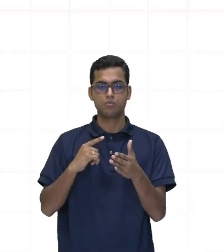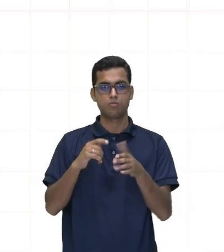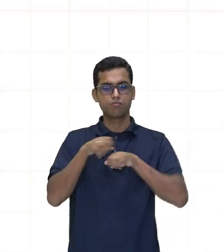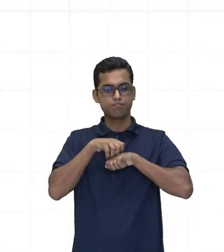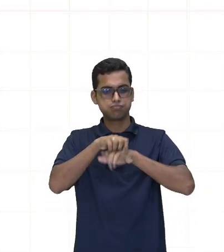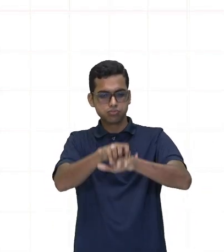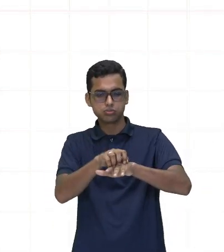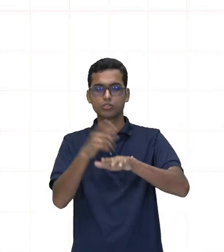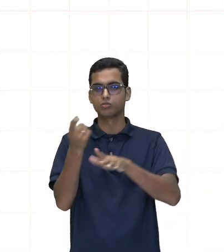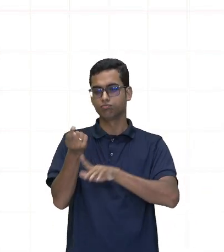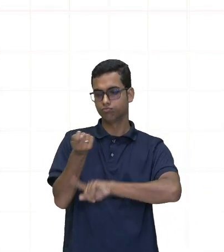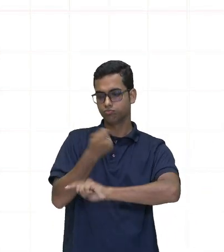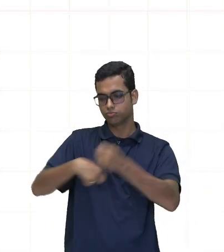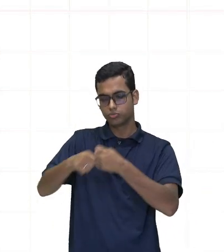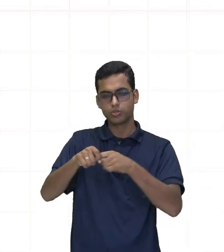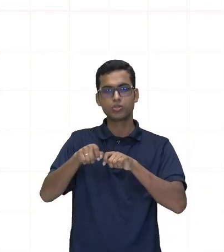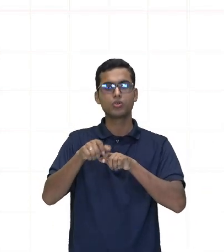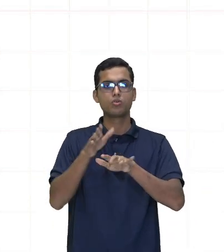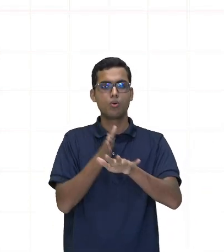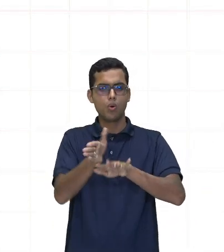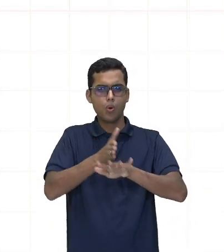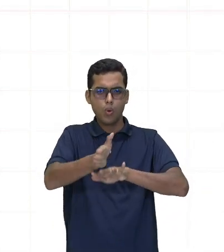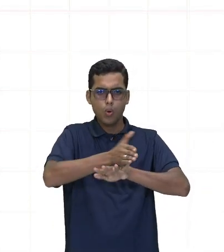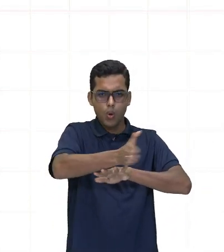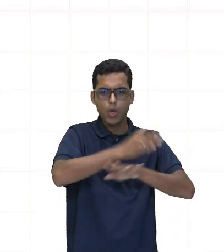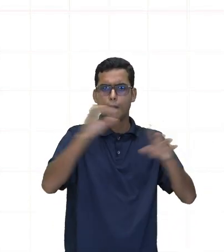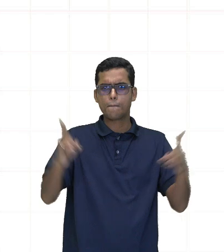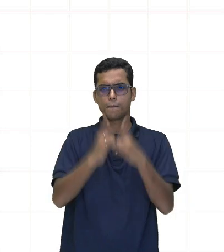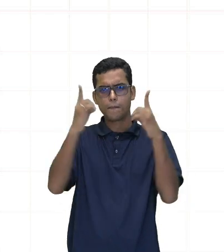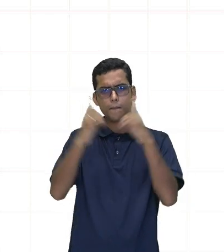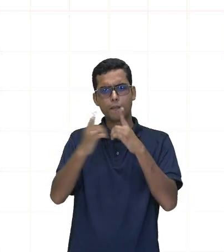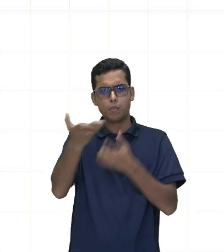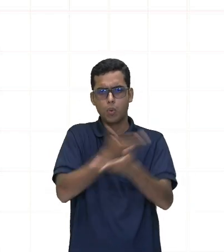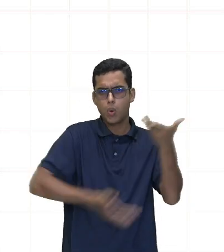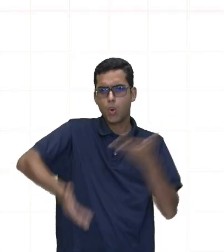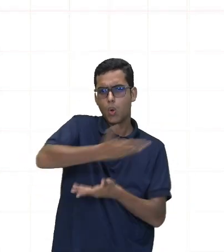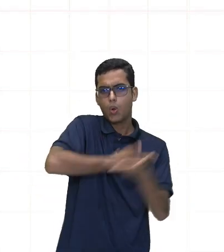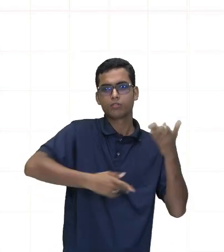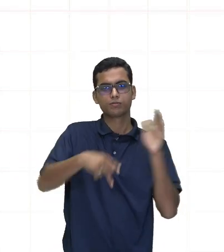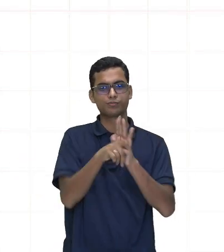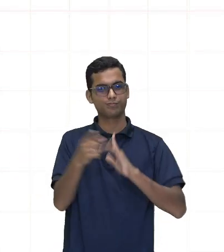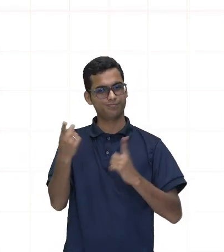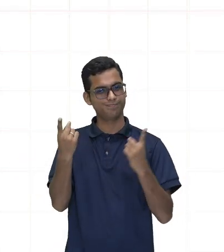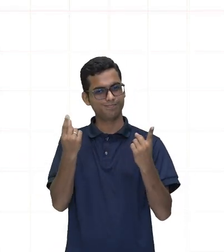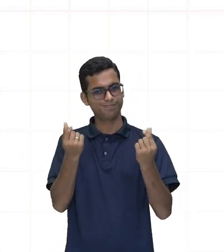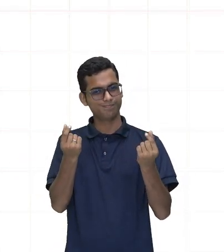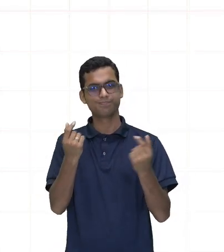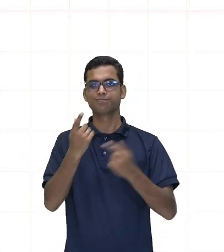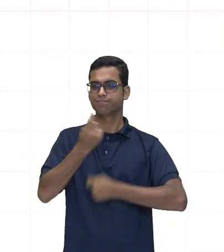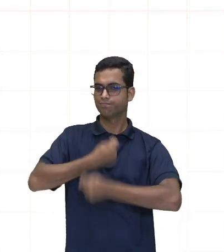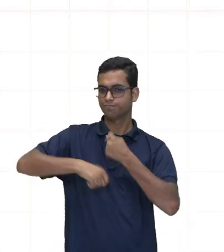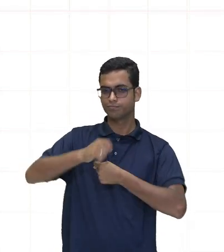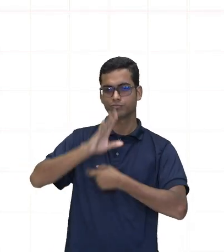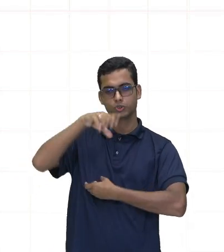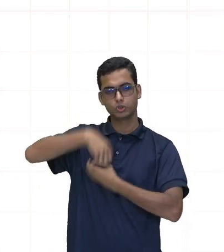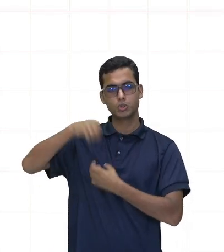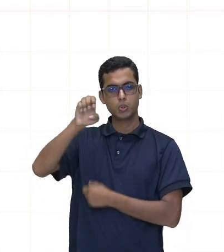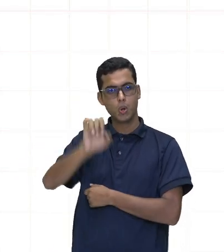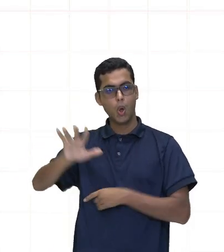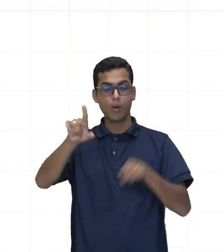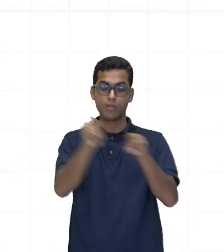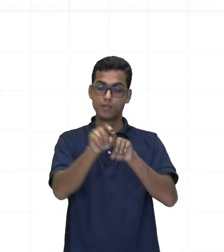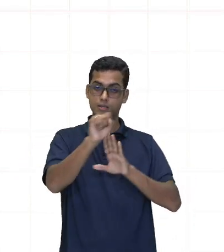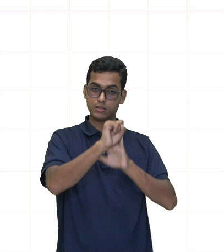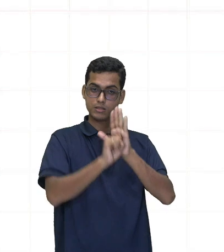na Europa. O feudalismo, caracterizado por relações hierárquicas entre senhores feudais e